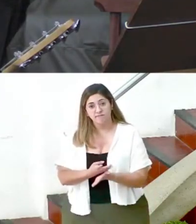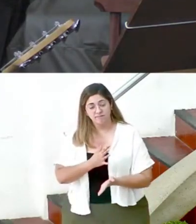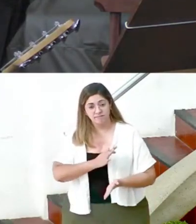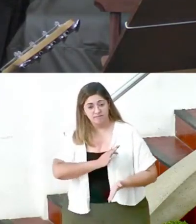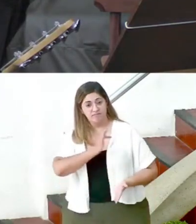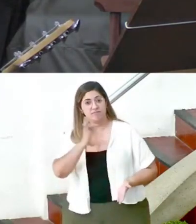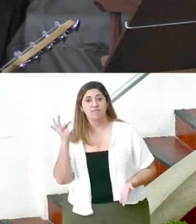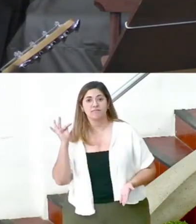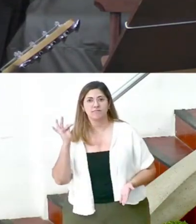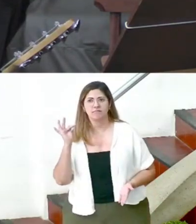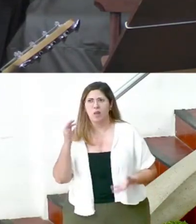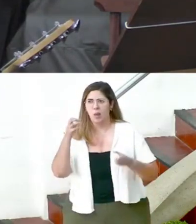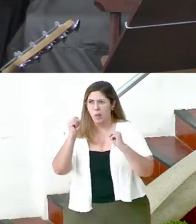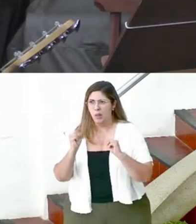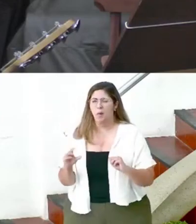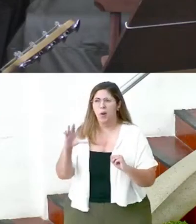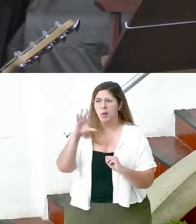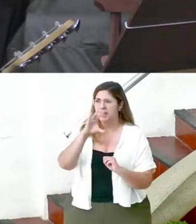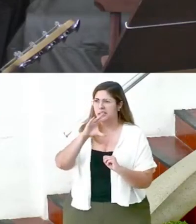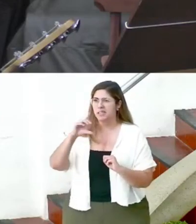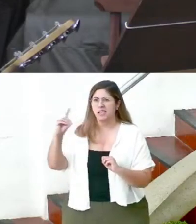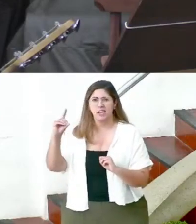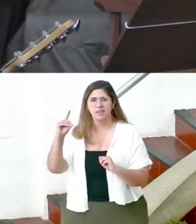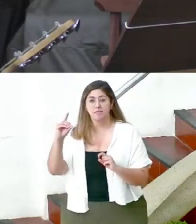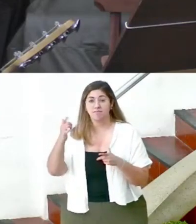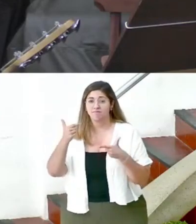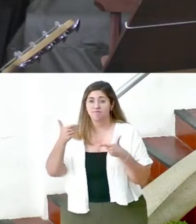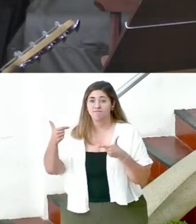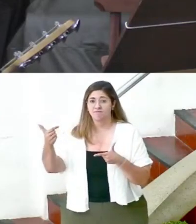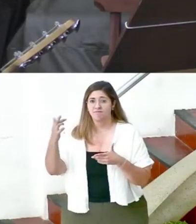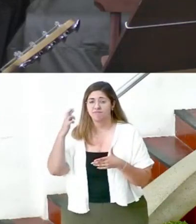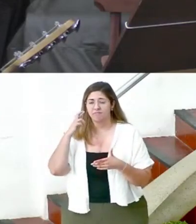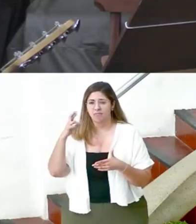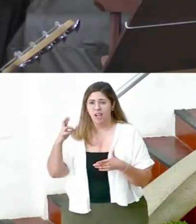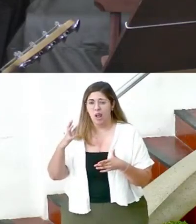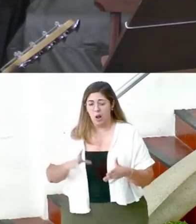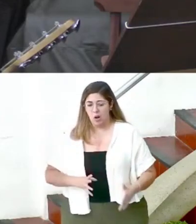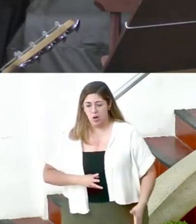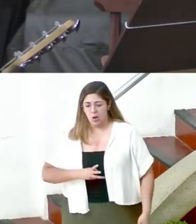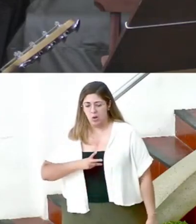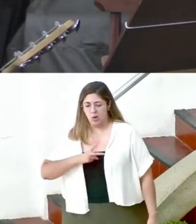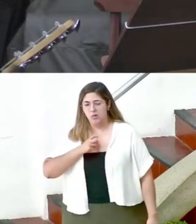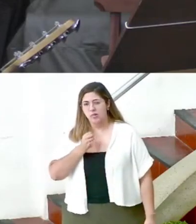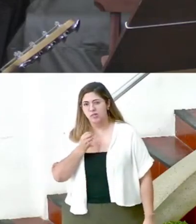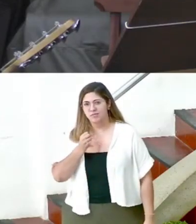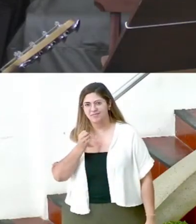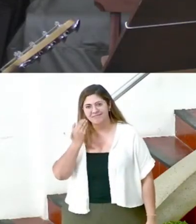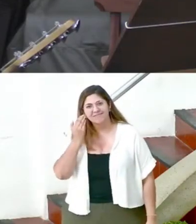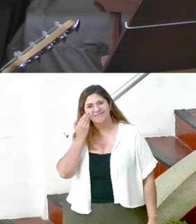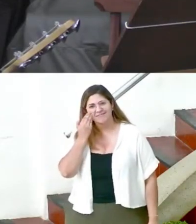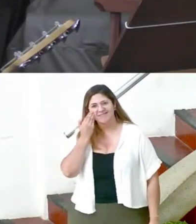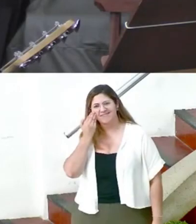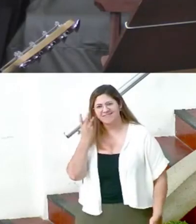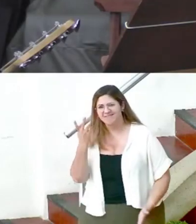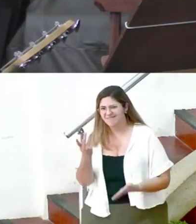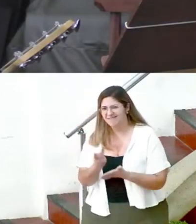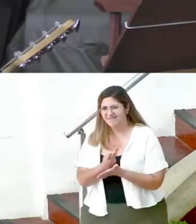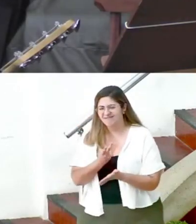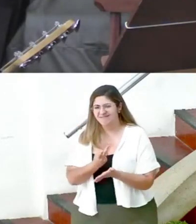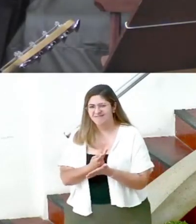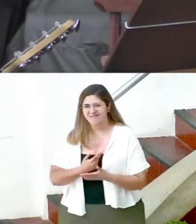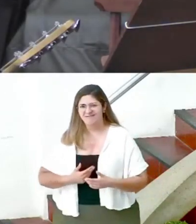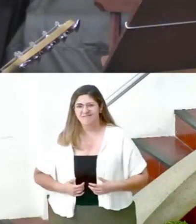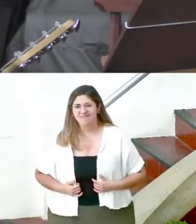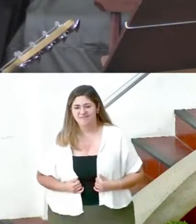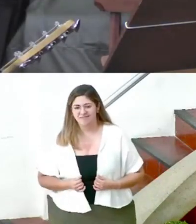poderoso e grande Deus. Ainda bem que não sou como este daí, porque o